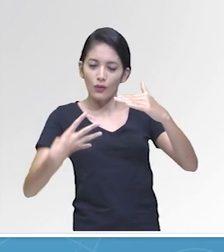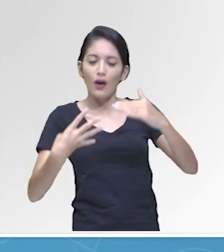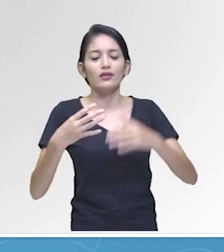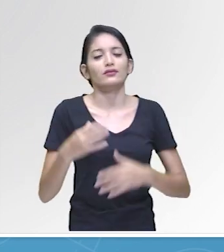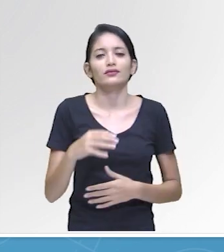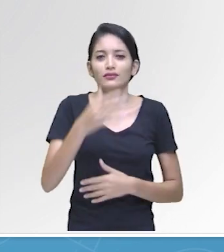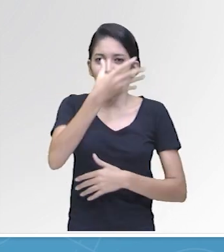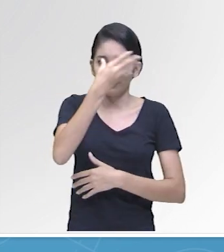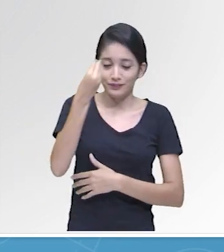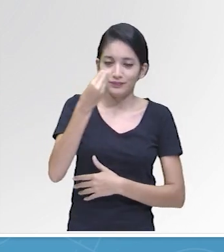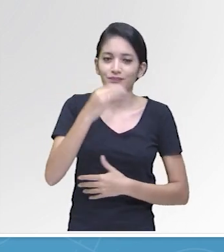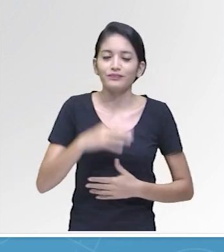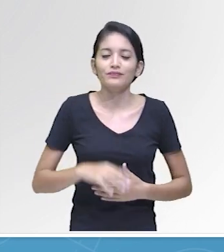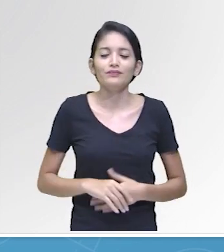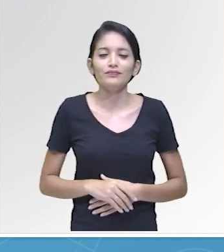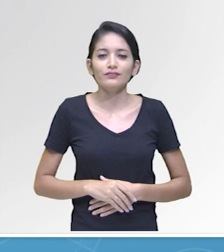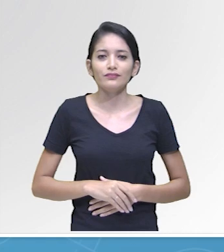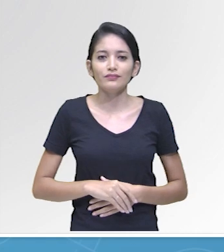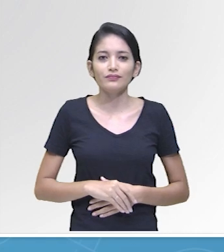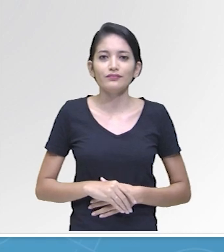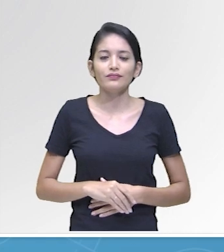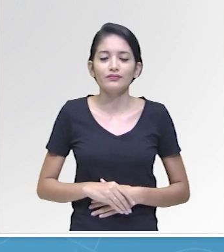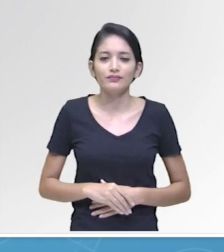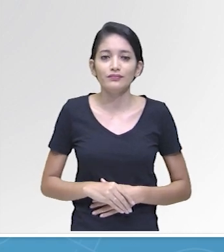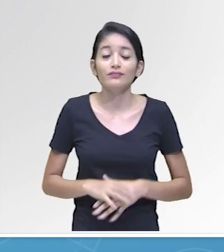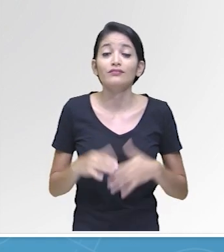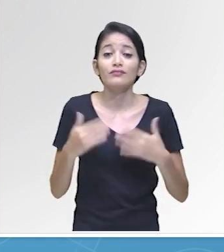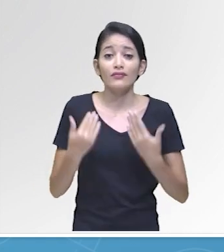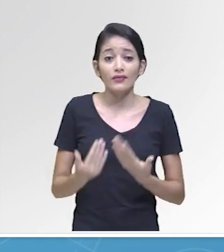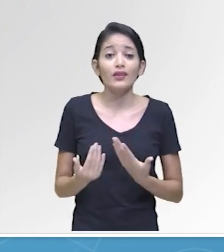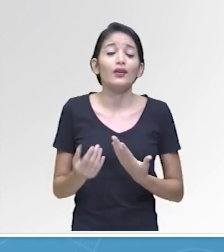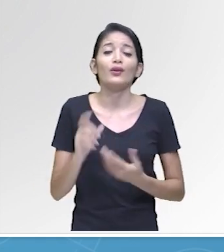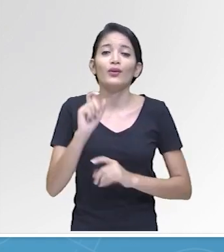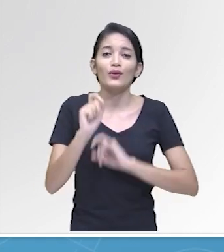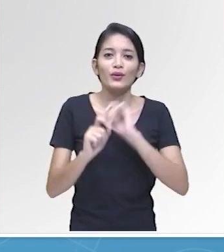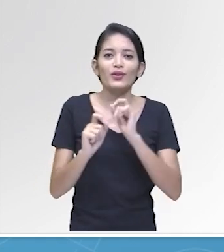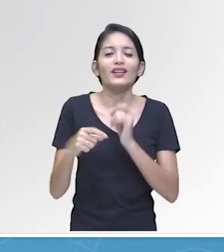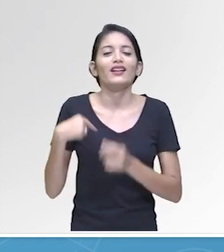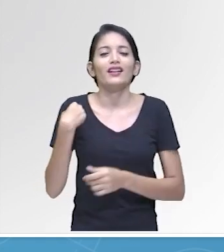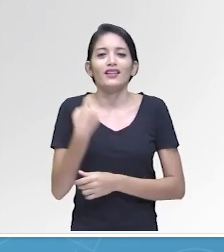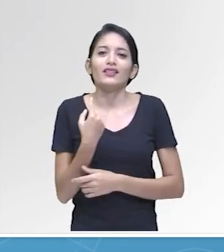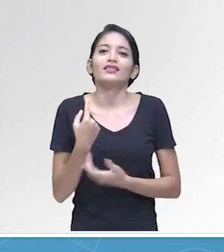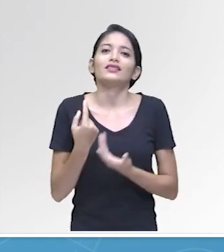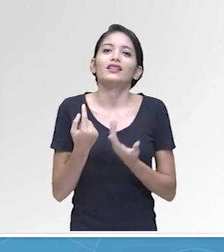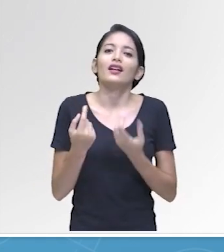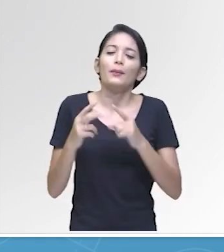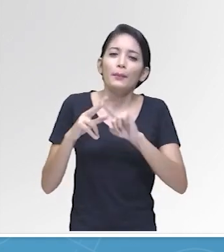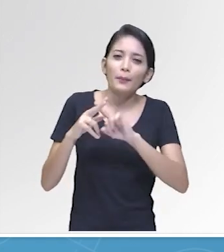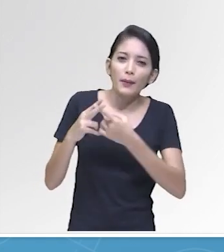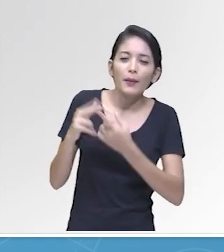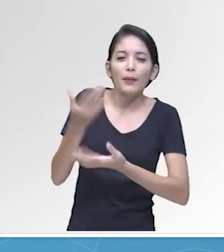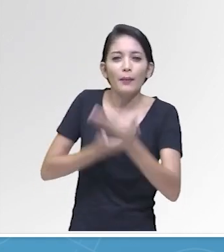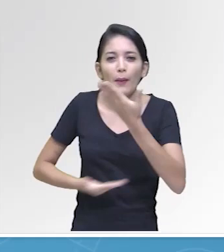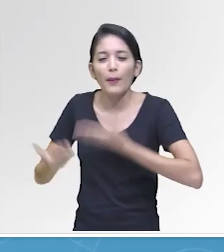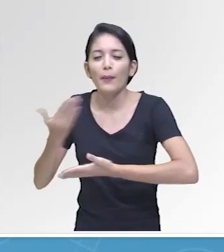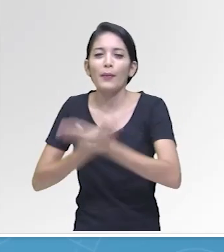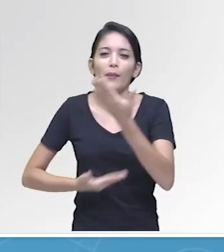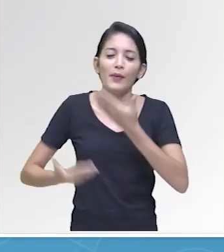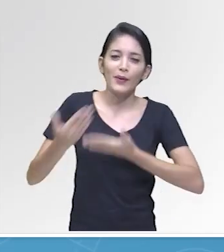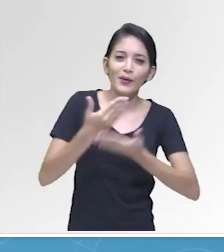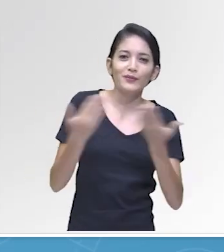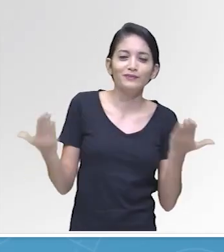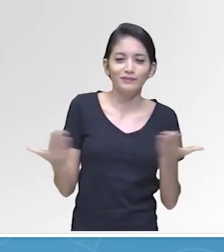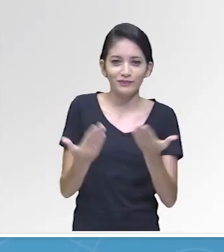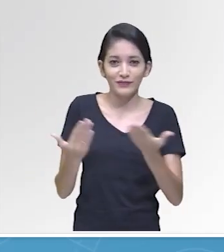sistema e organismo. Então, essa foi a nossa correção da nossa dinâmica local